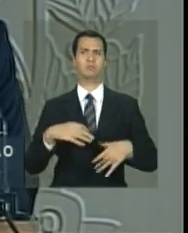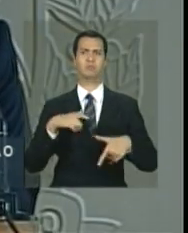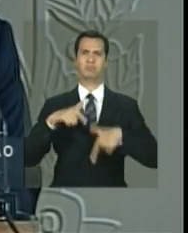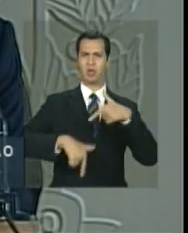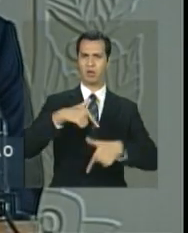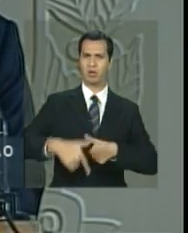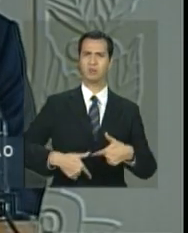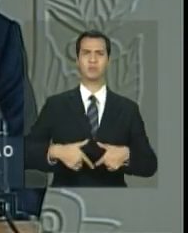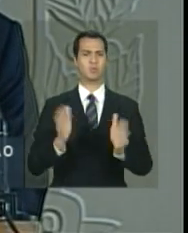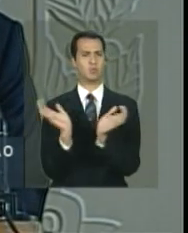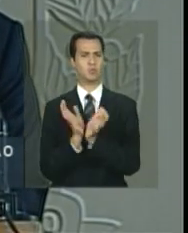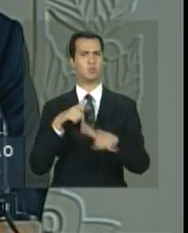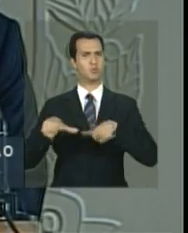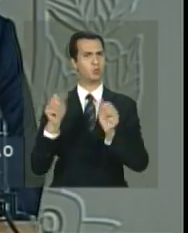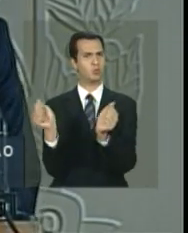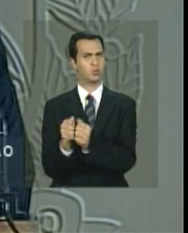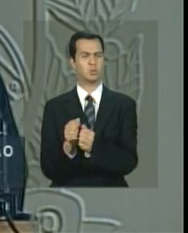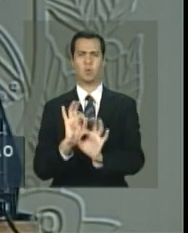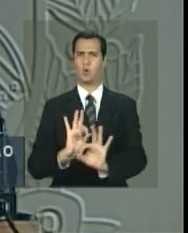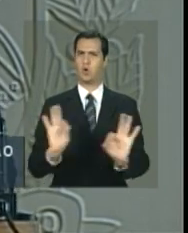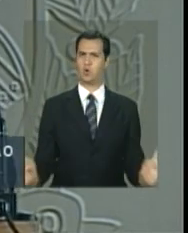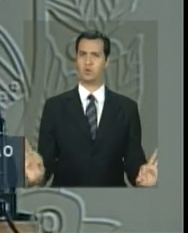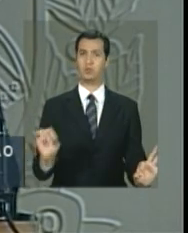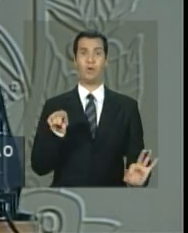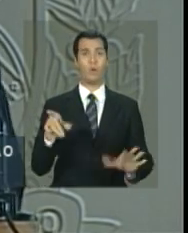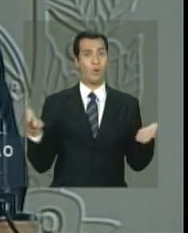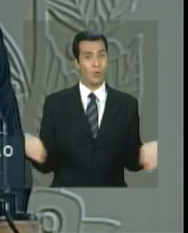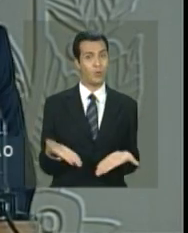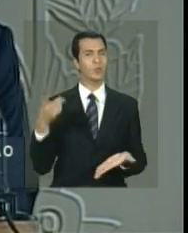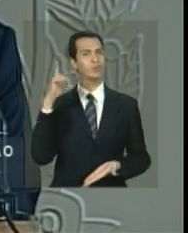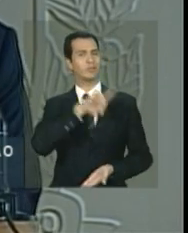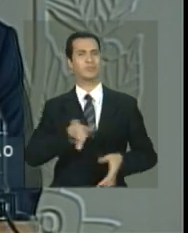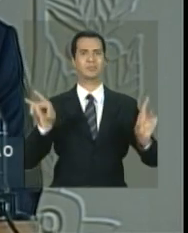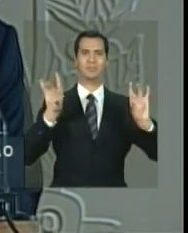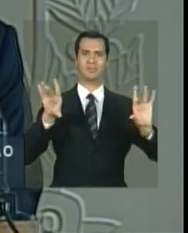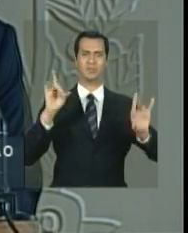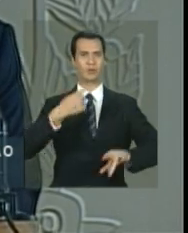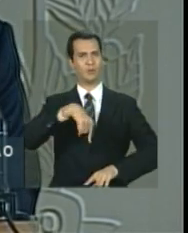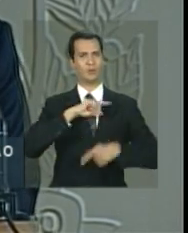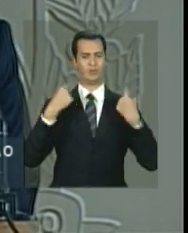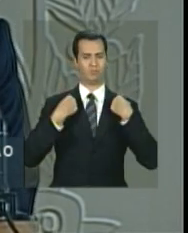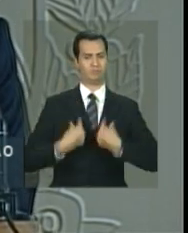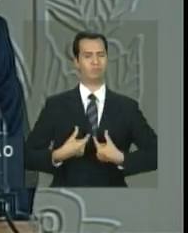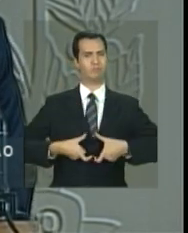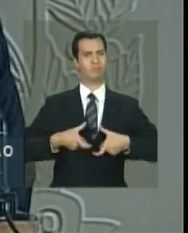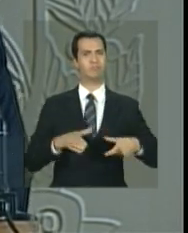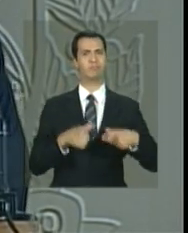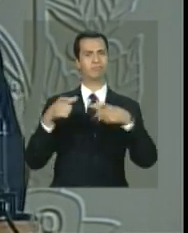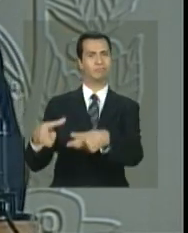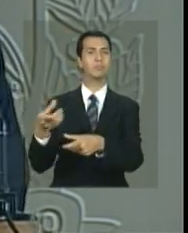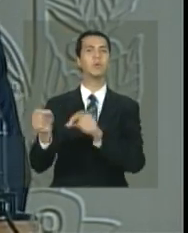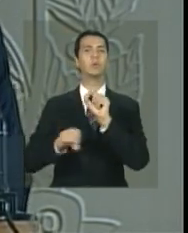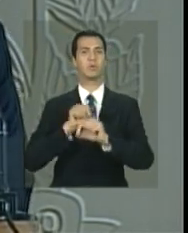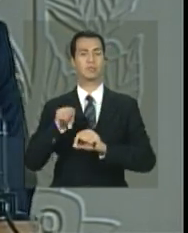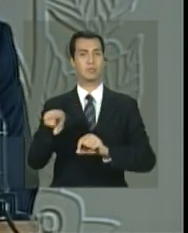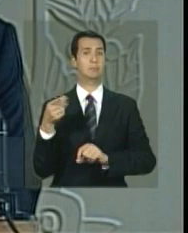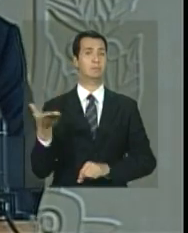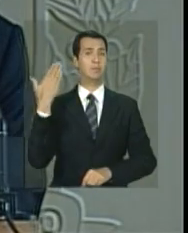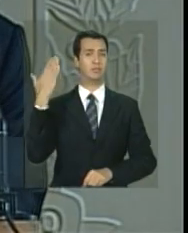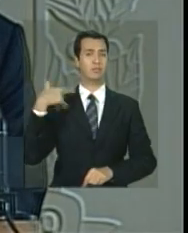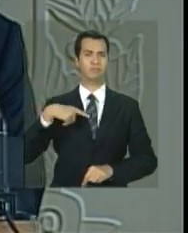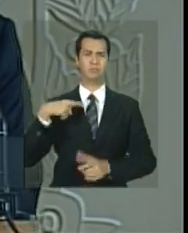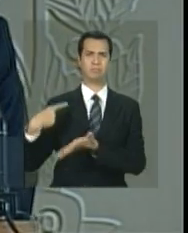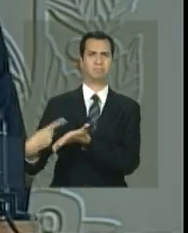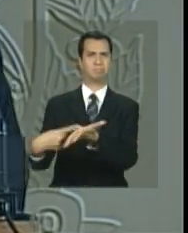extraordinária, e que faz por merecer nessa data essa homenagem da cidade de São Paulo, tendo desenvolvido no passado uma série